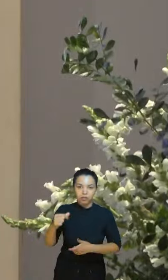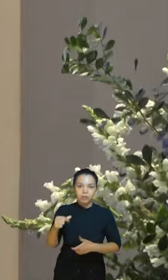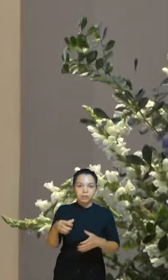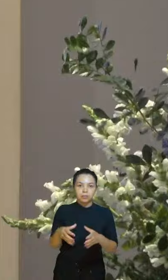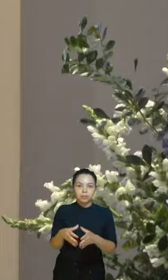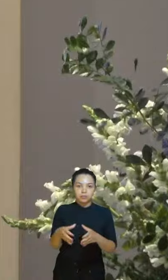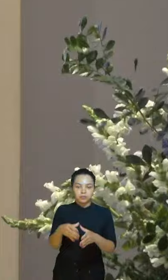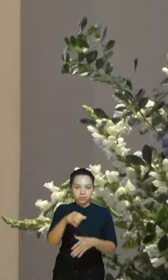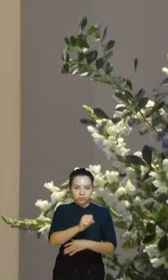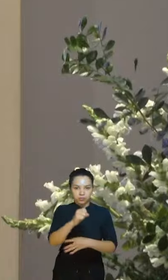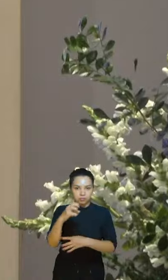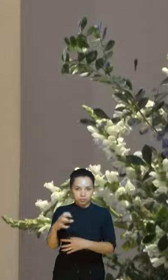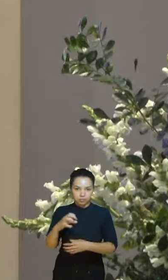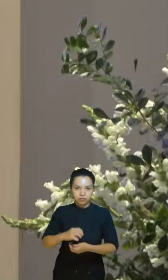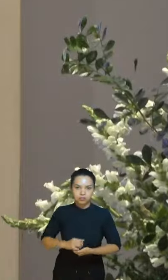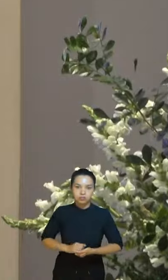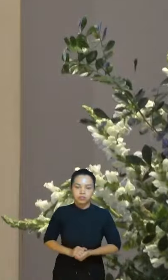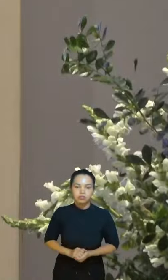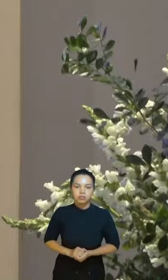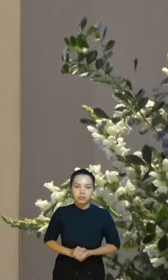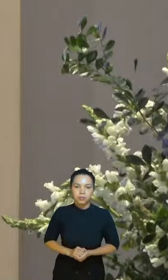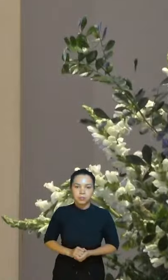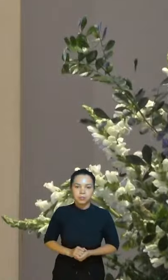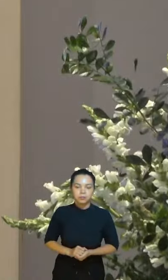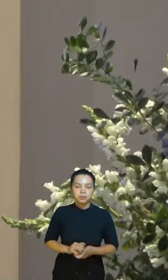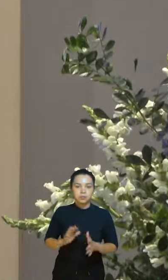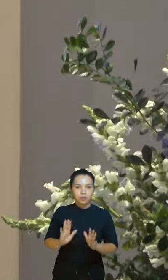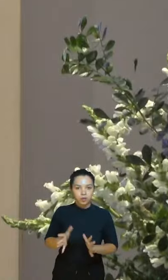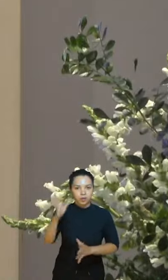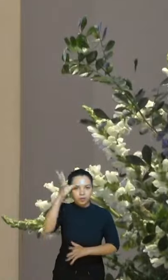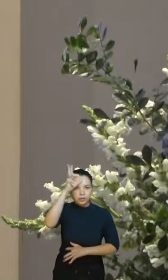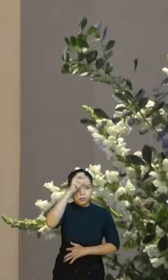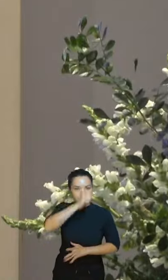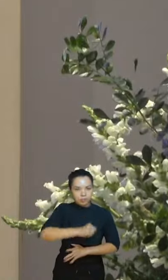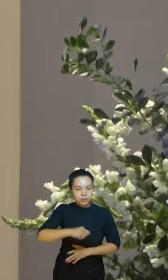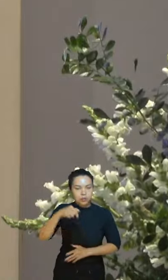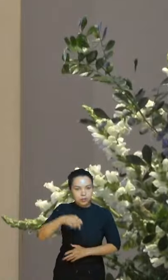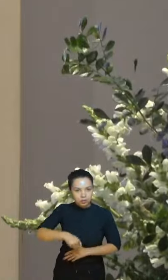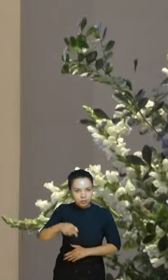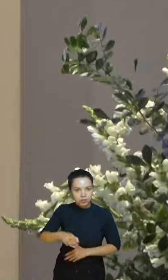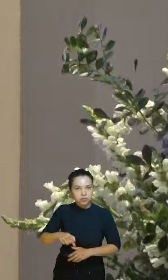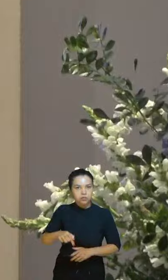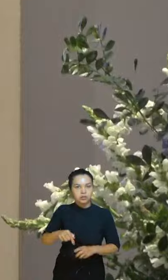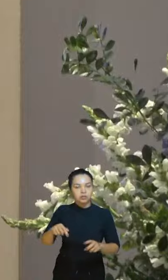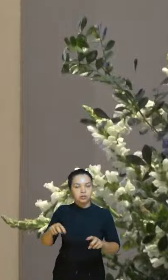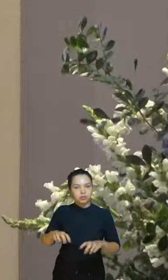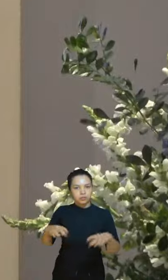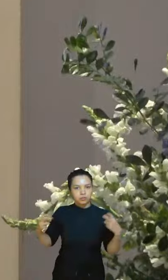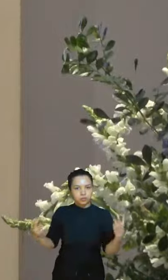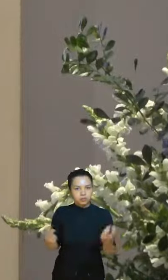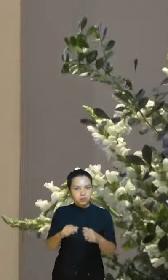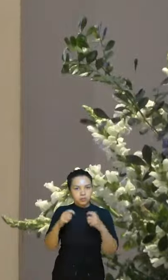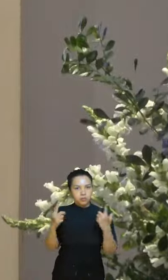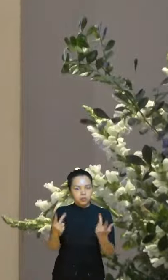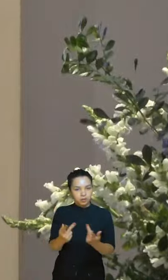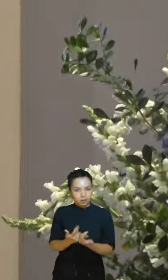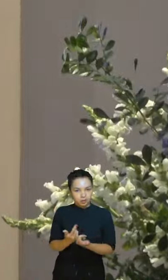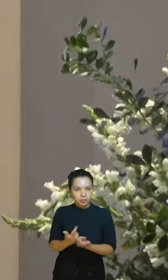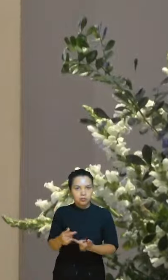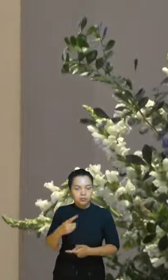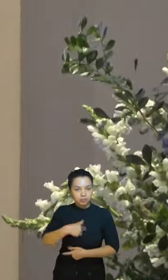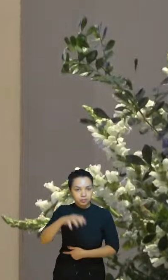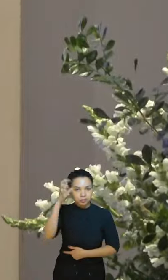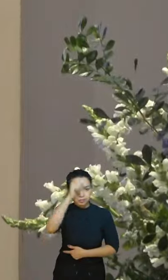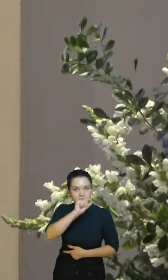de Santa Catarina e dentre as muitas lições que Auri aqui neste Parlamento uma delas é a de que